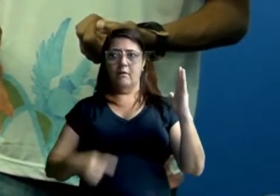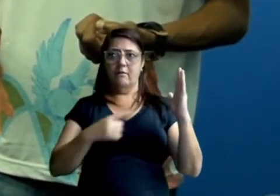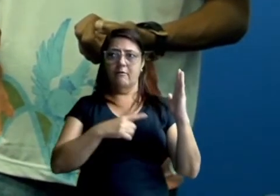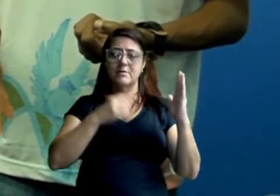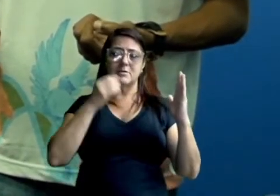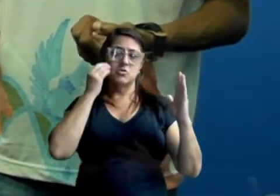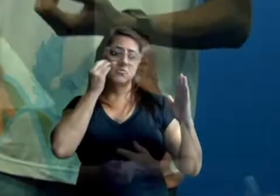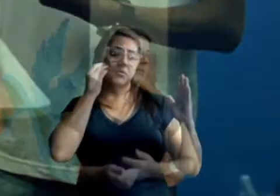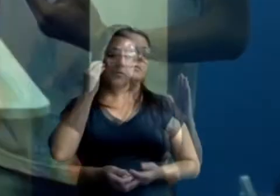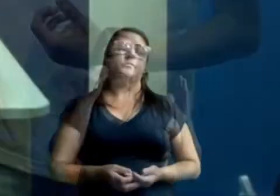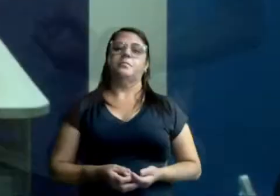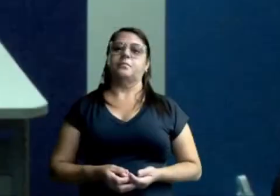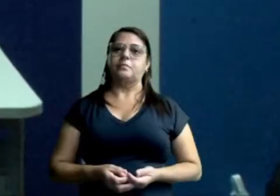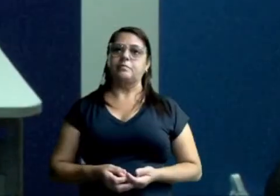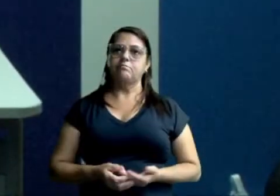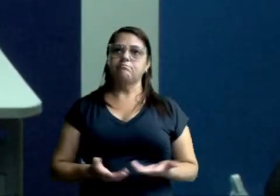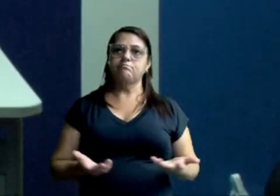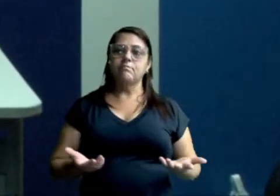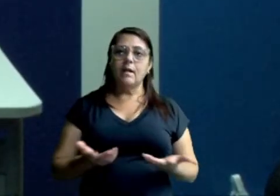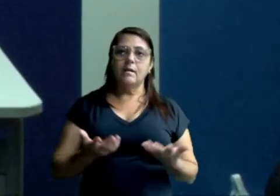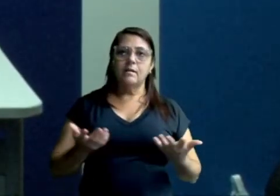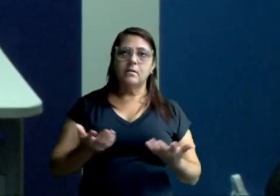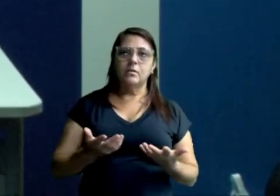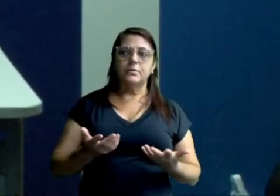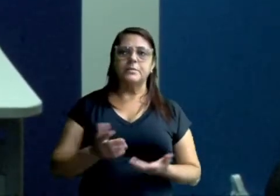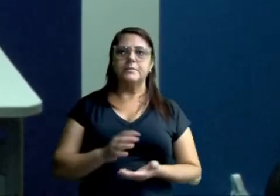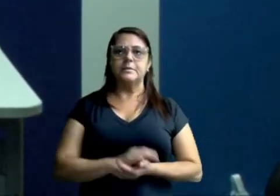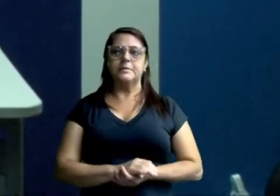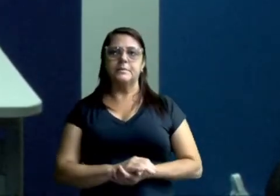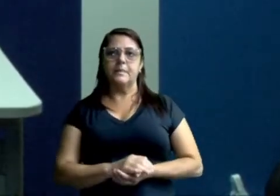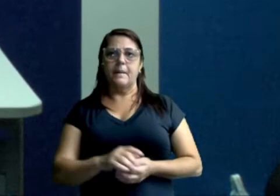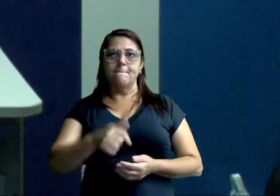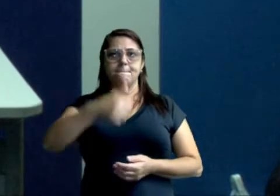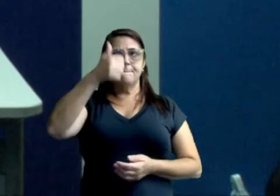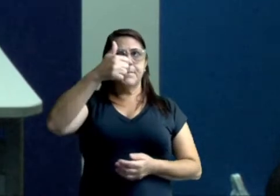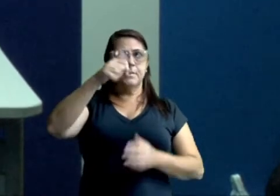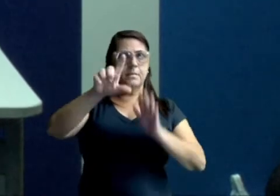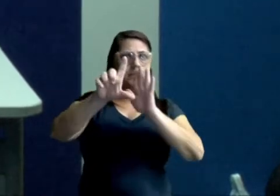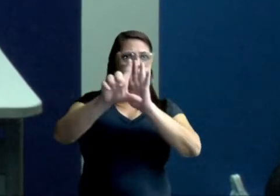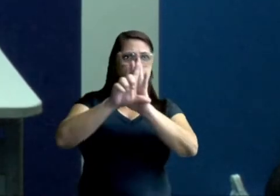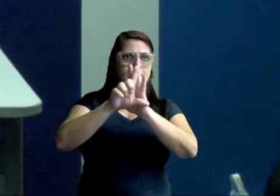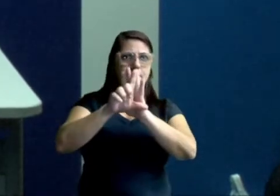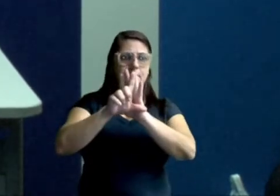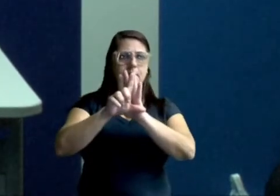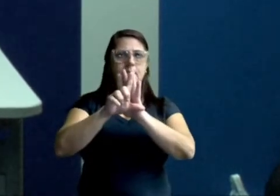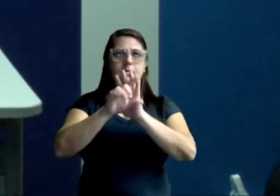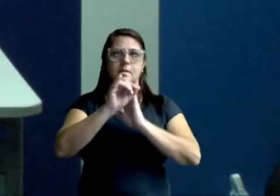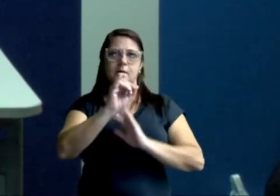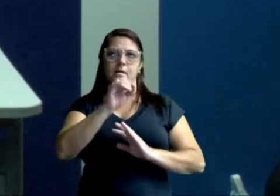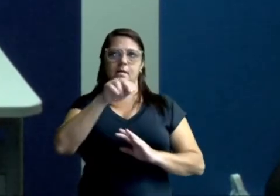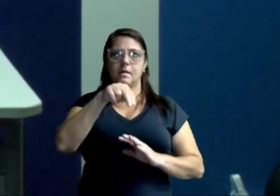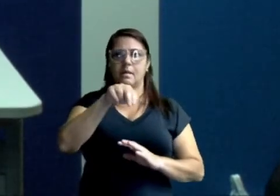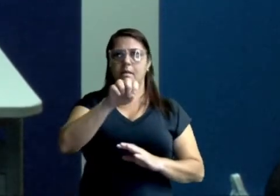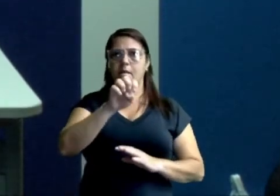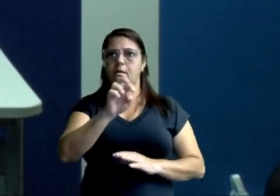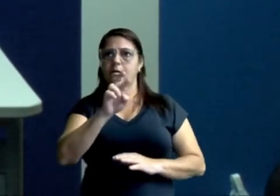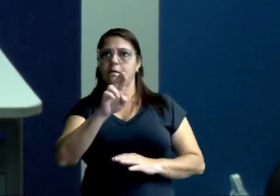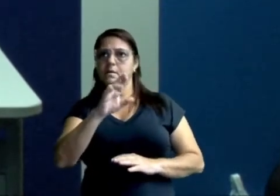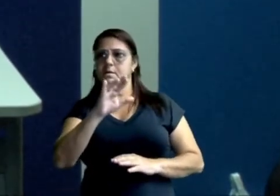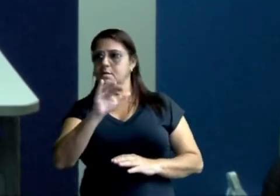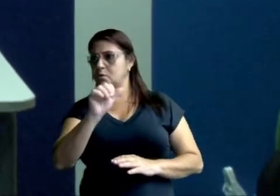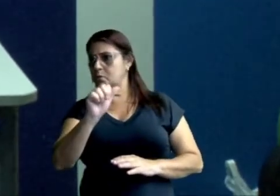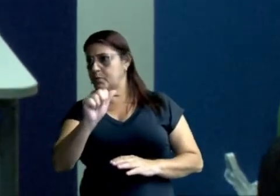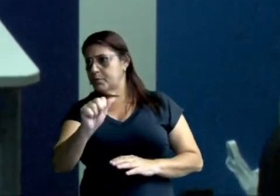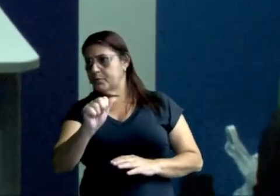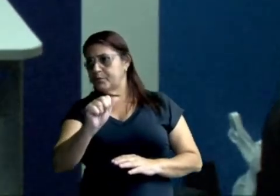funciona. Vamos ver? Gente, ó, a primeira lei, tá? A lei da inércia. Vocês estão vendo